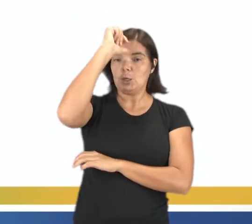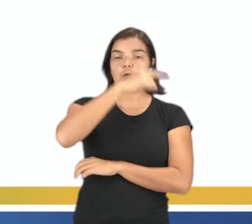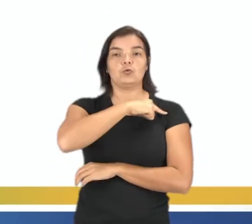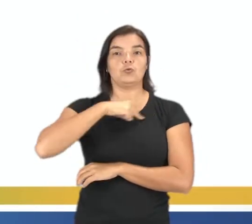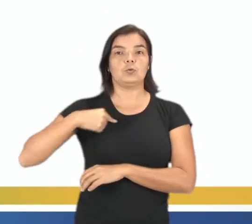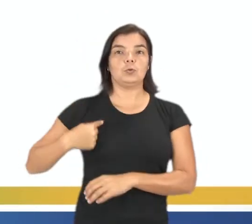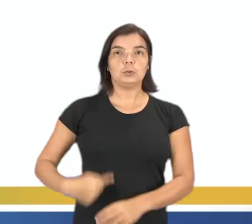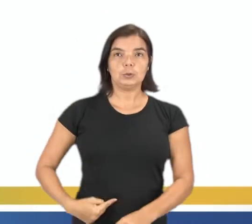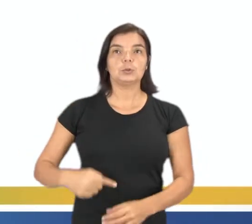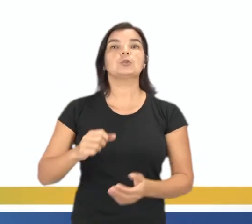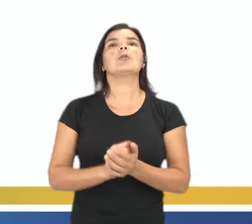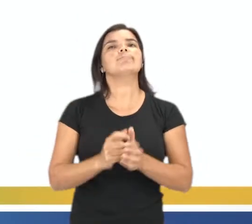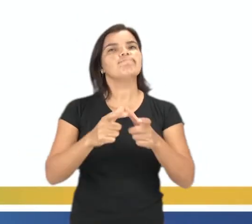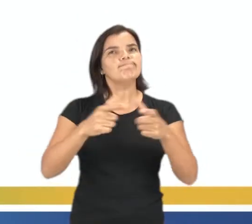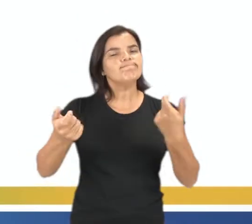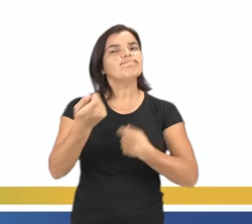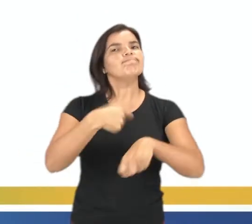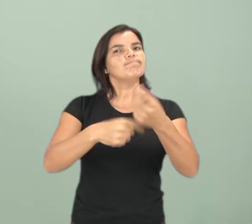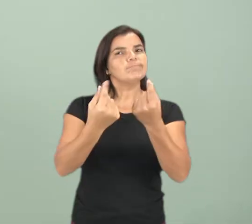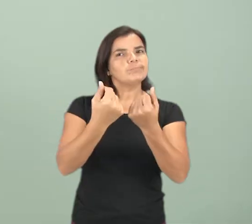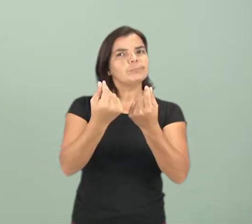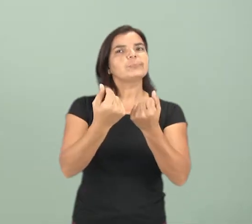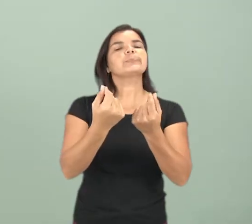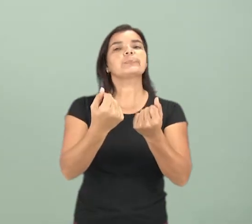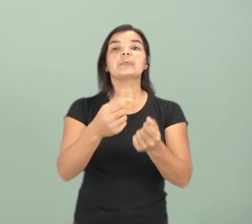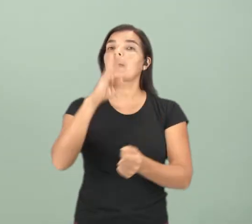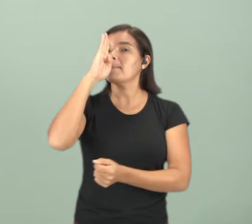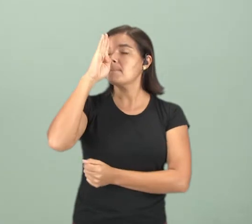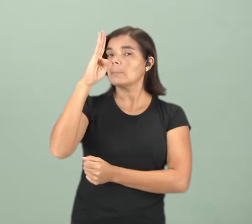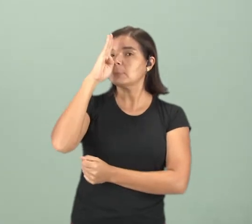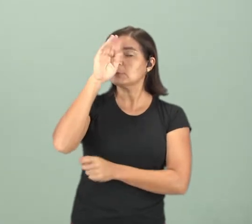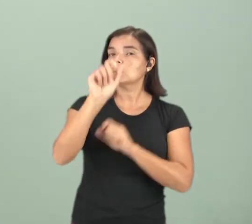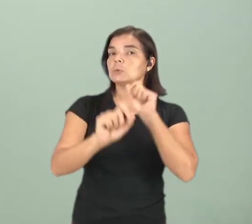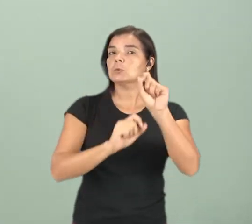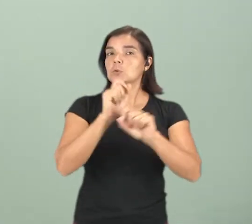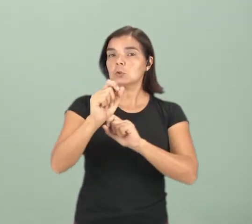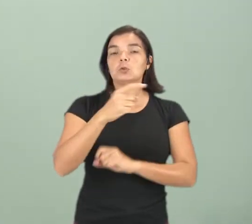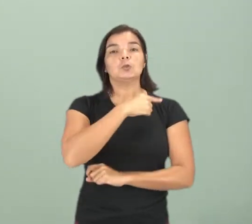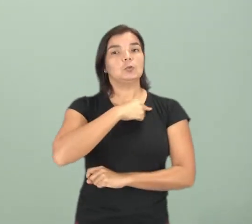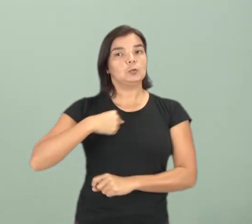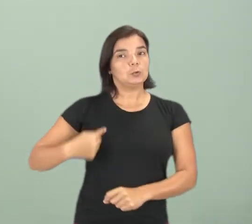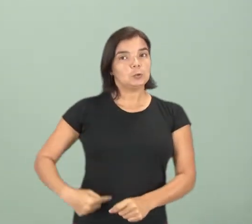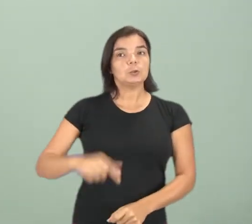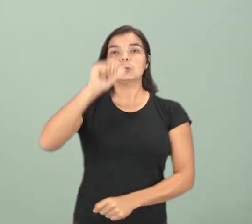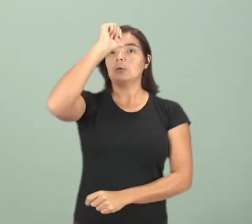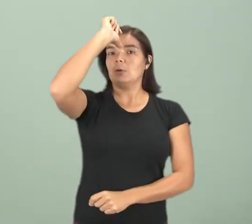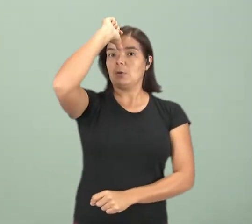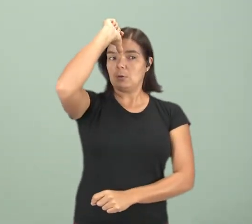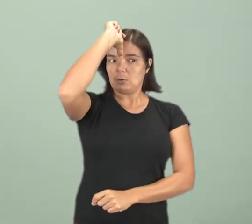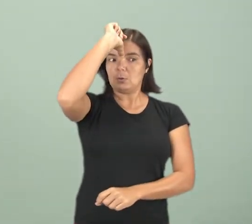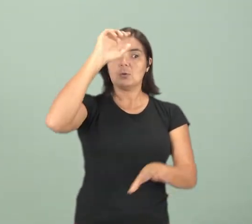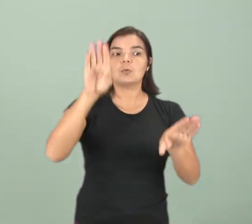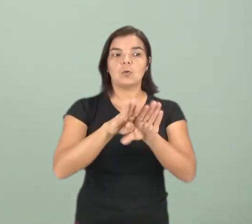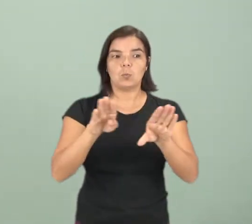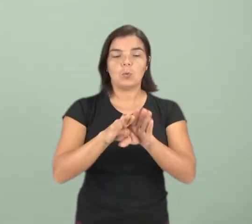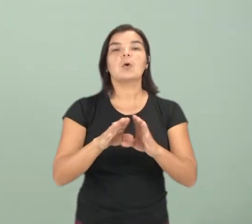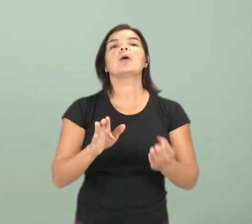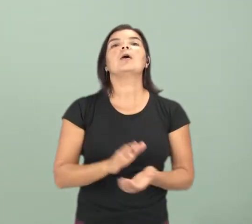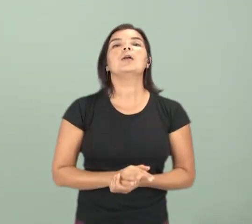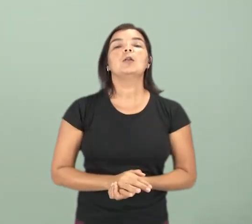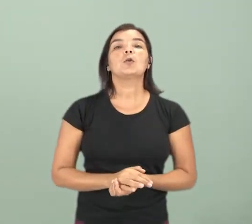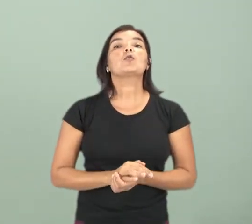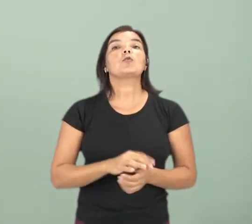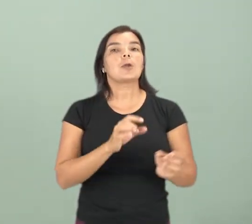grande potencial de crescimento econômico, principalmente quando se trata de China e Índia, que eles possuem o maior